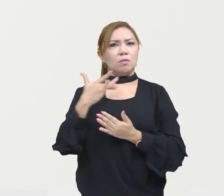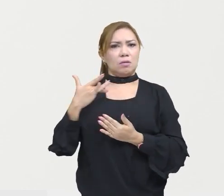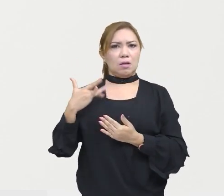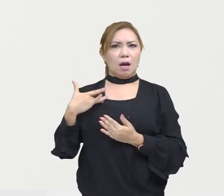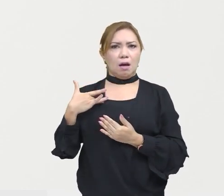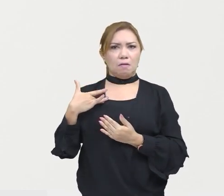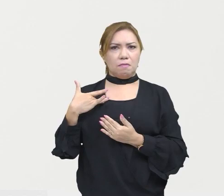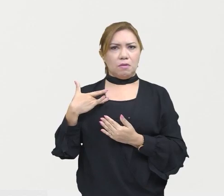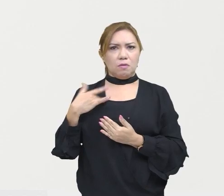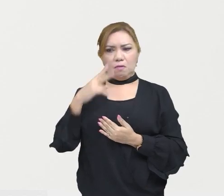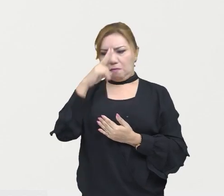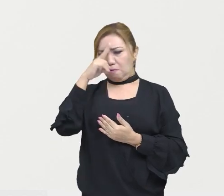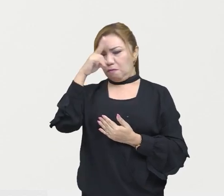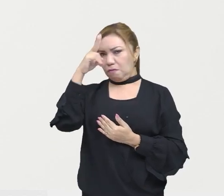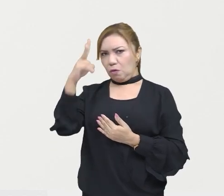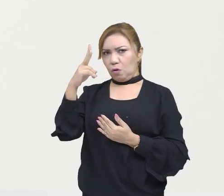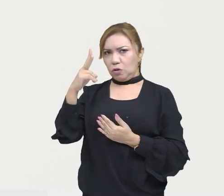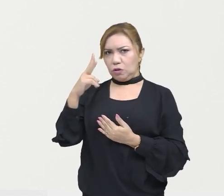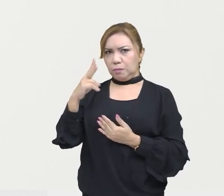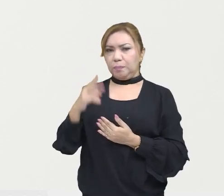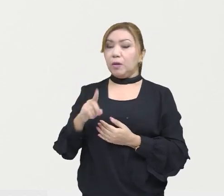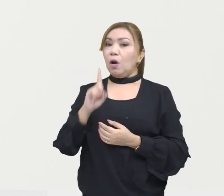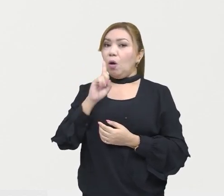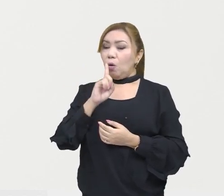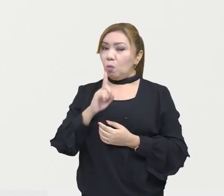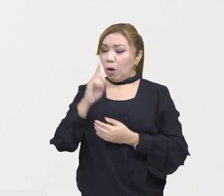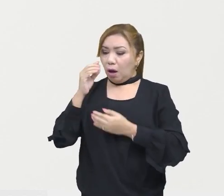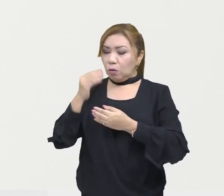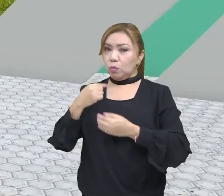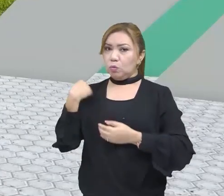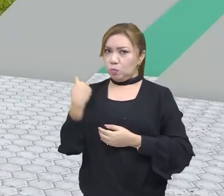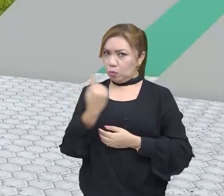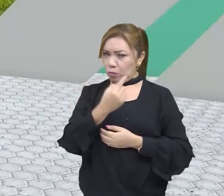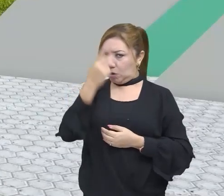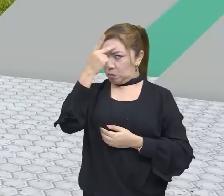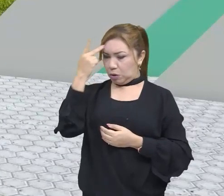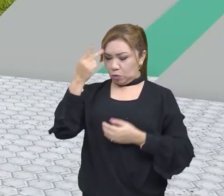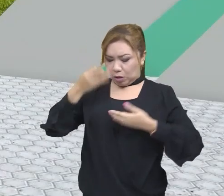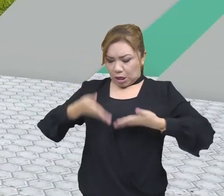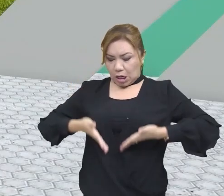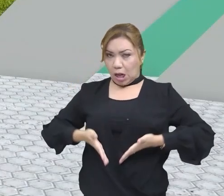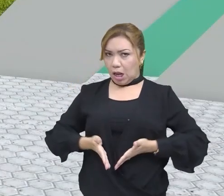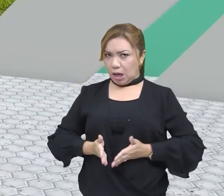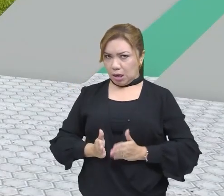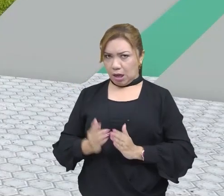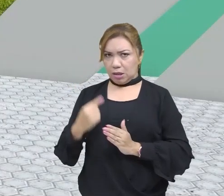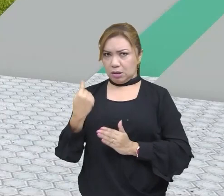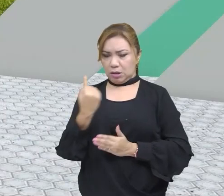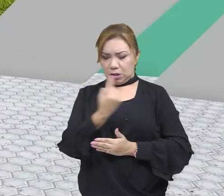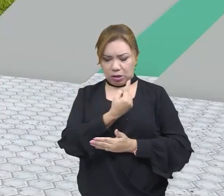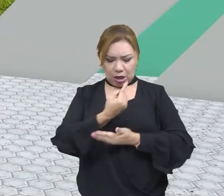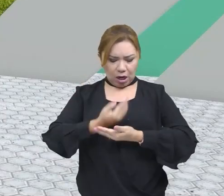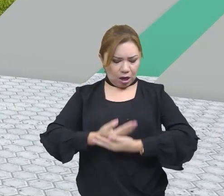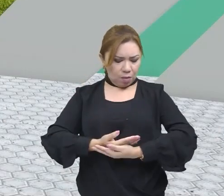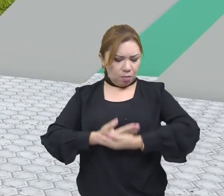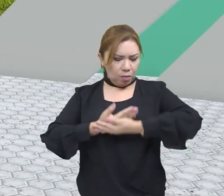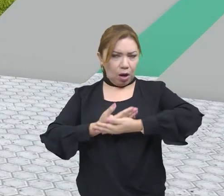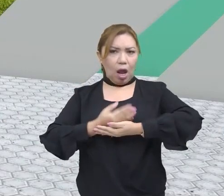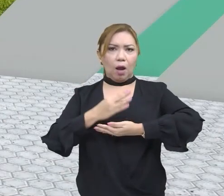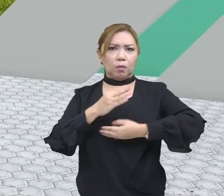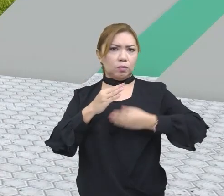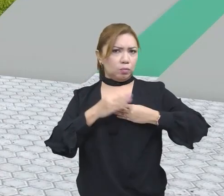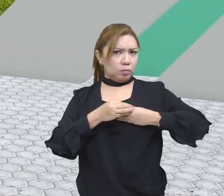No início da vida, né? Quando nós nascemos, a primeira coisa que nós recebemos é o leite materno, ele é essencial. Mas